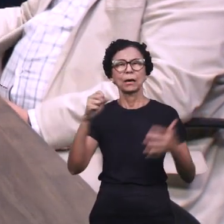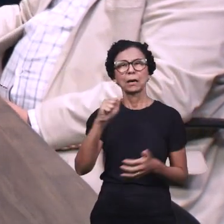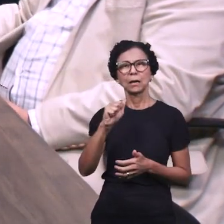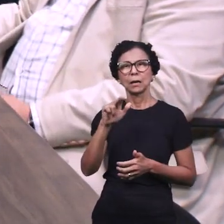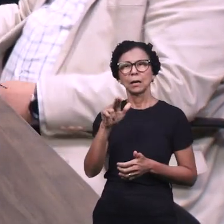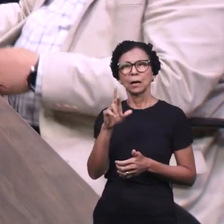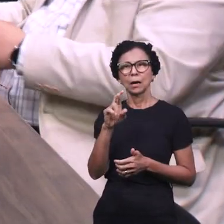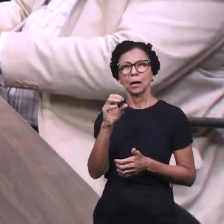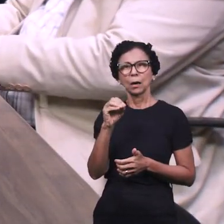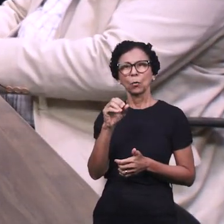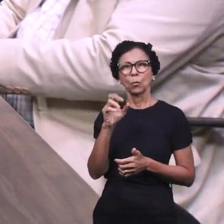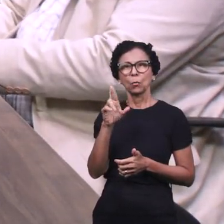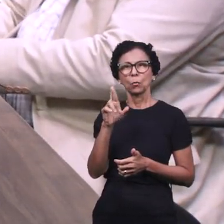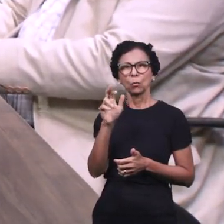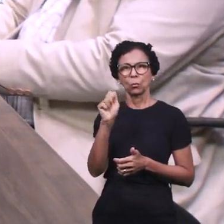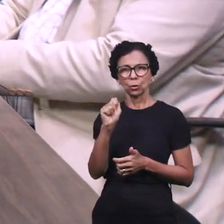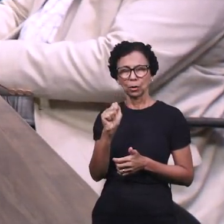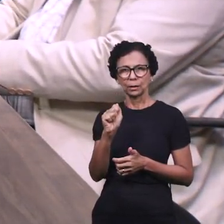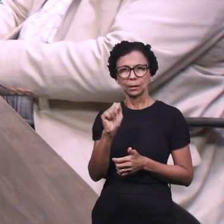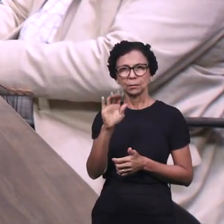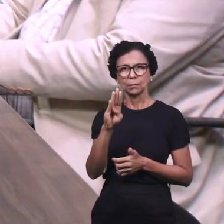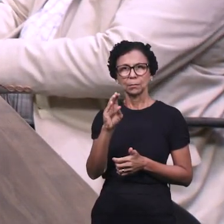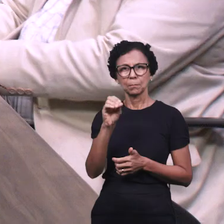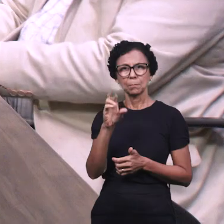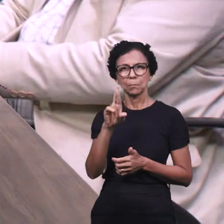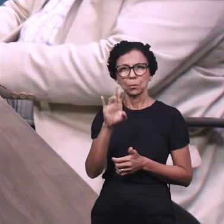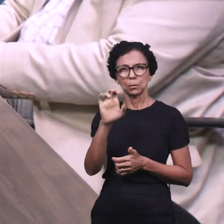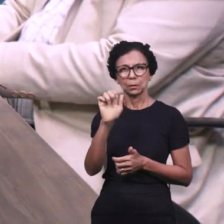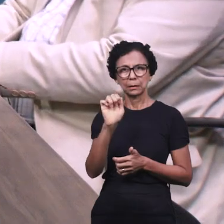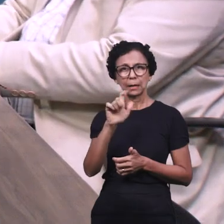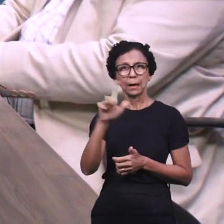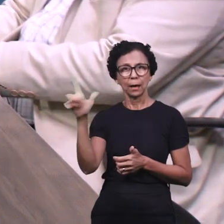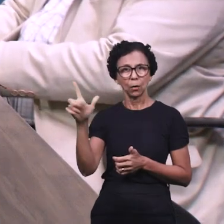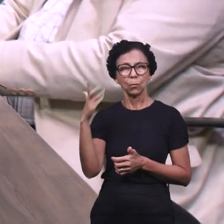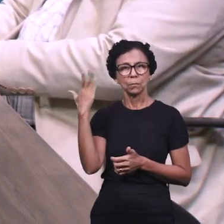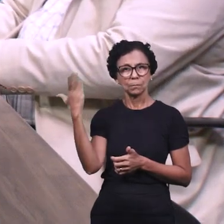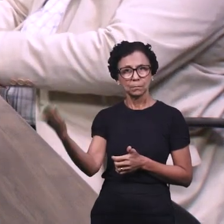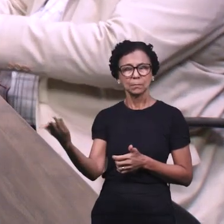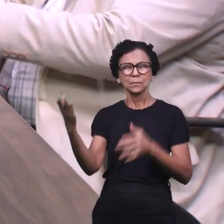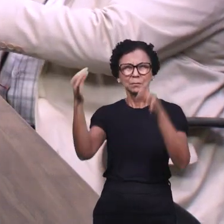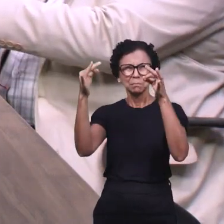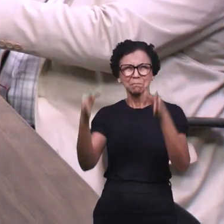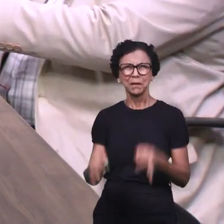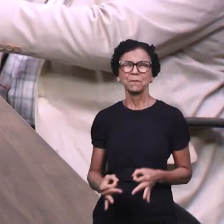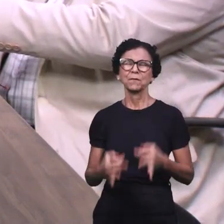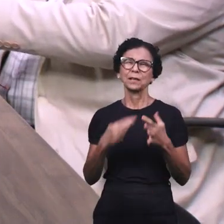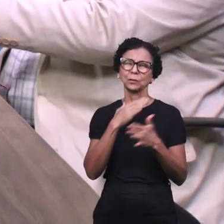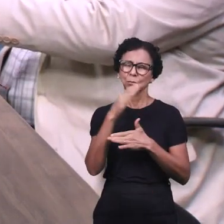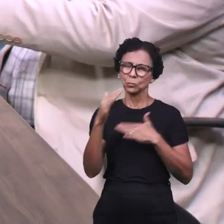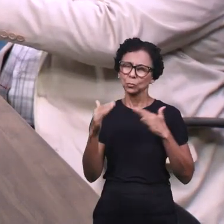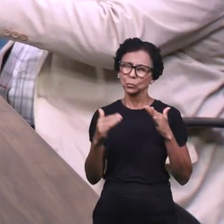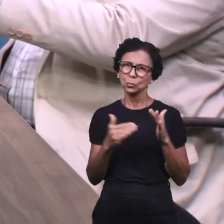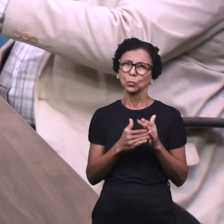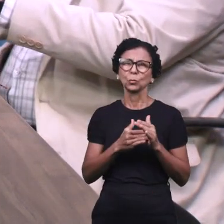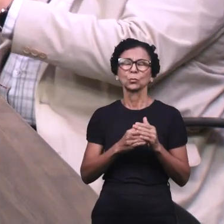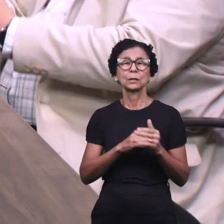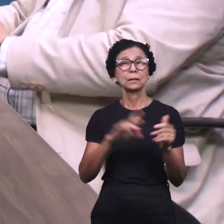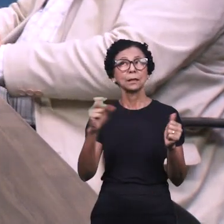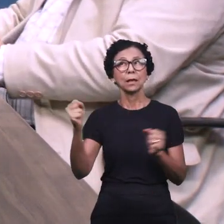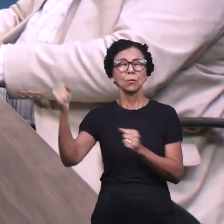eles funcionam. Isso é uma criação perfeita do Senhor, é uma máquina perfeita, né? Que desvia todos esses raios nocivos